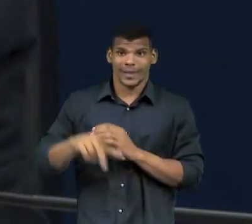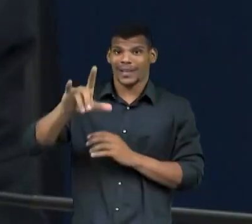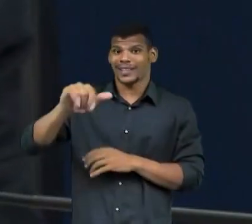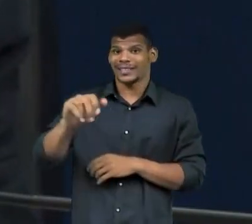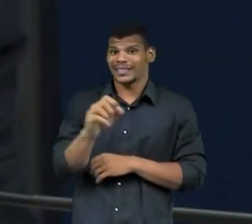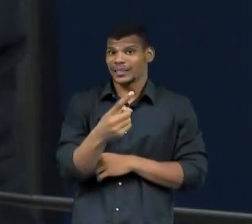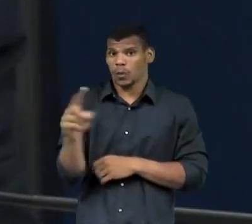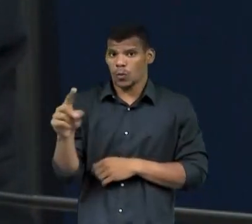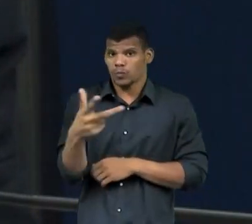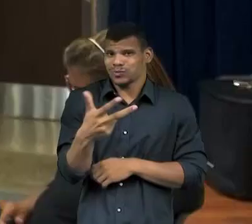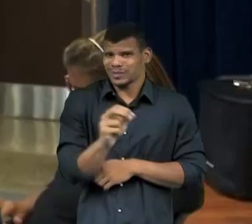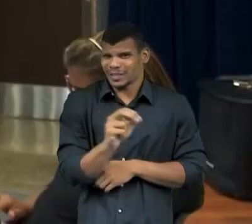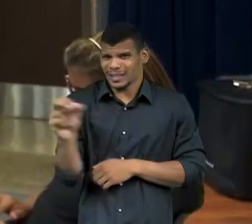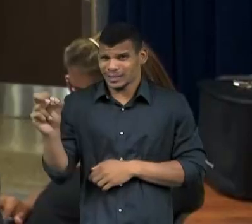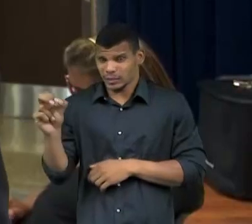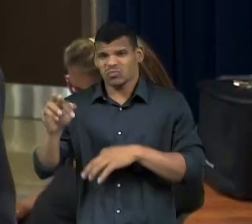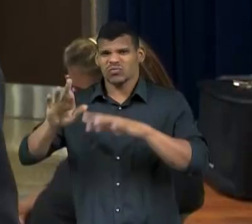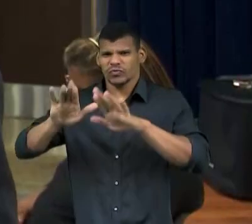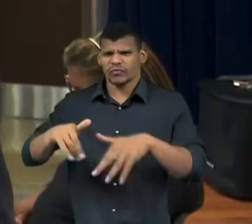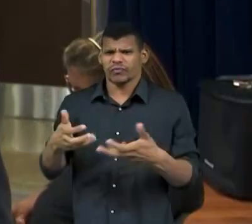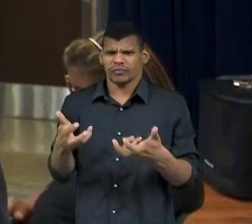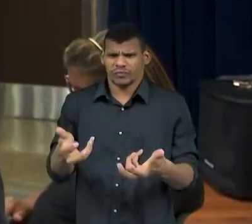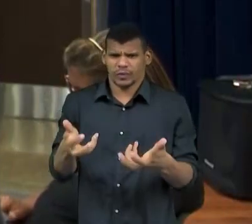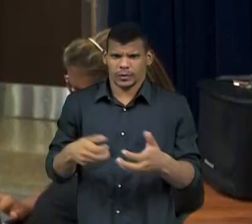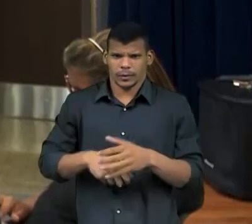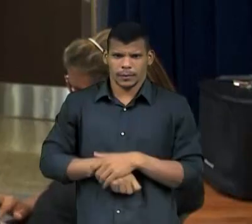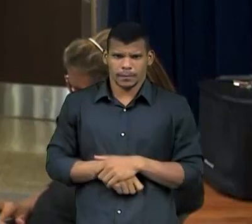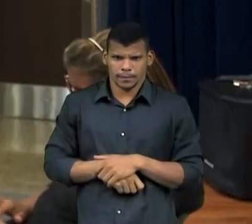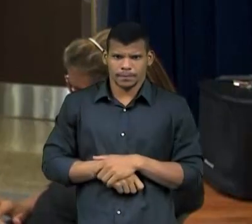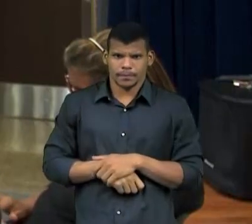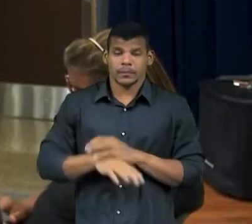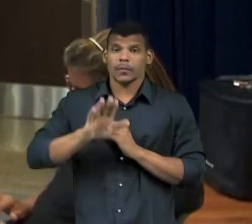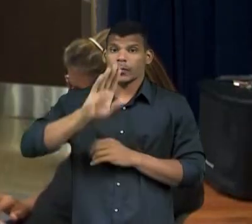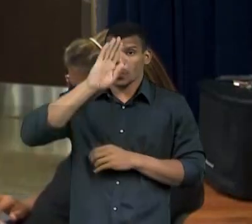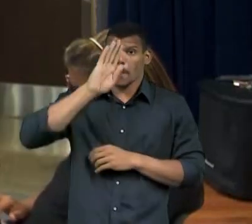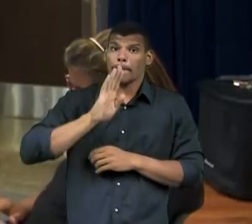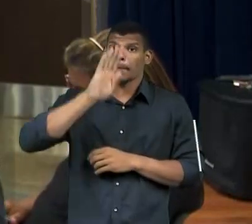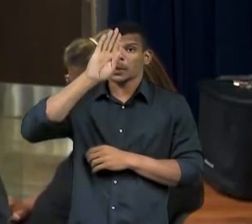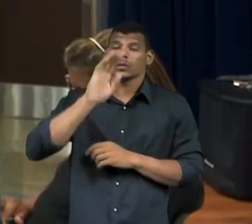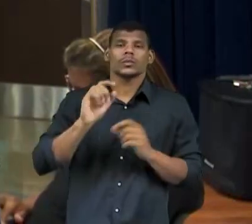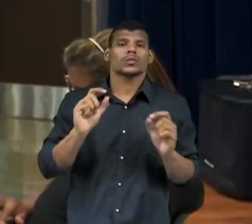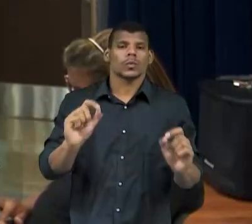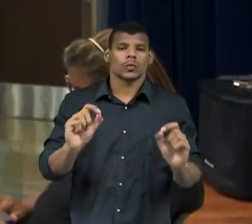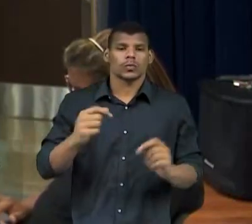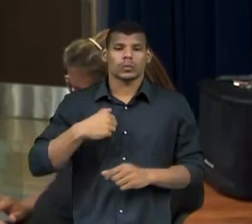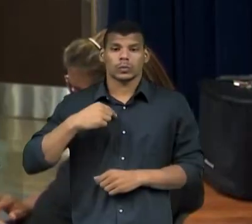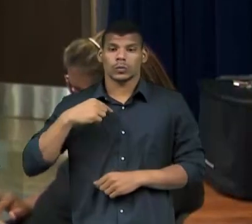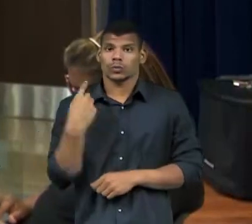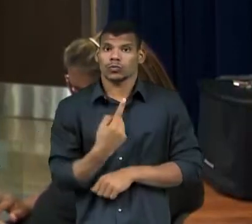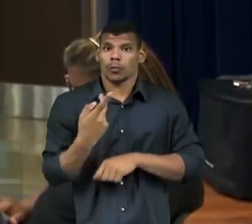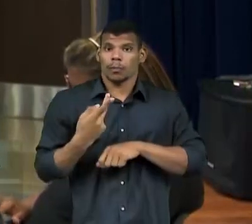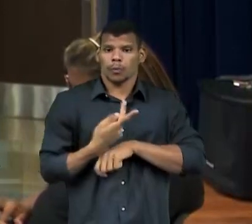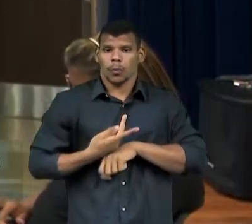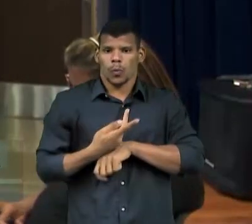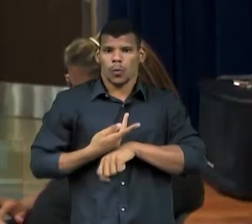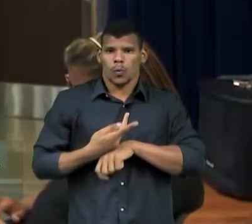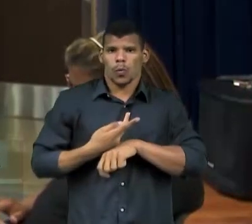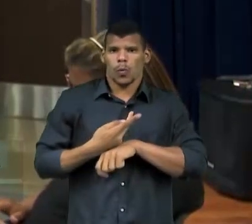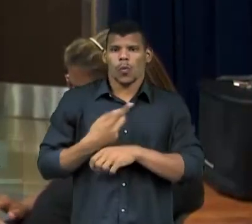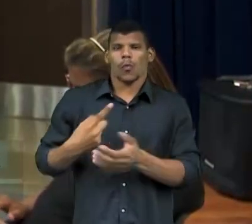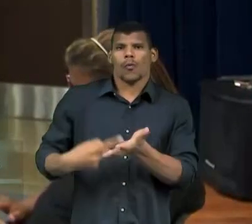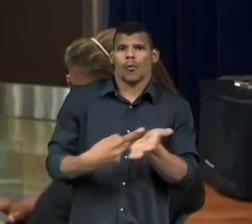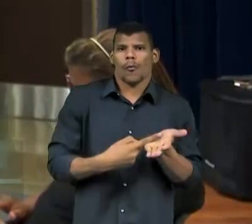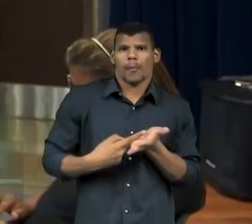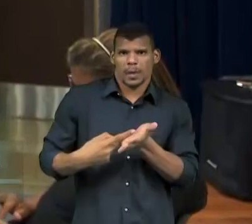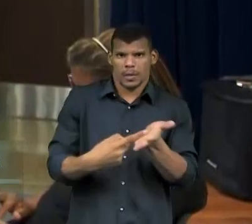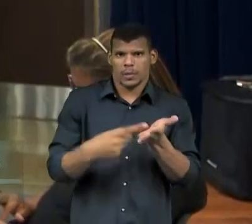correta dos resíduos sólidos. A grande questão fundamental é que a gente busque essa ação cooperativada, essa ação com os